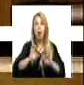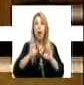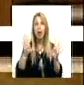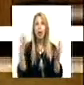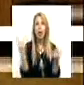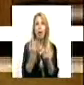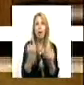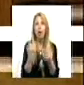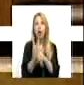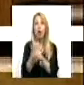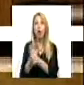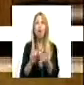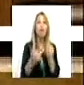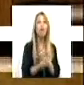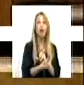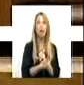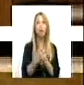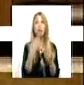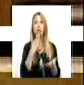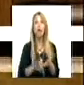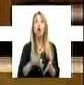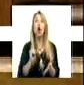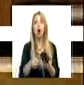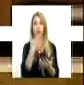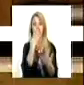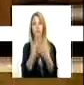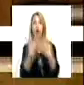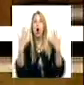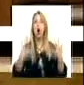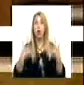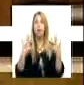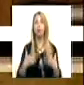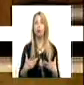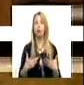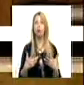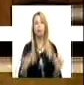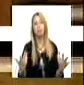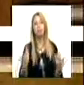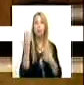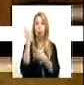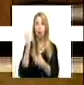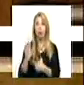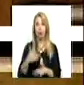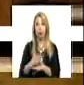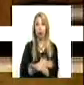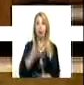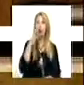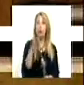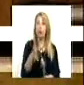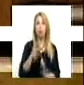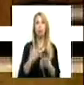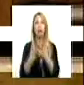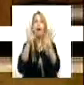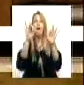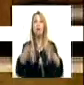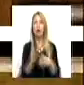mudar. E a verdade é que estamos perante um orçamento que, para usar os exemplos que dei anteriormente, põe termo